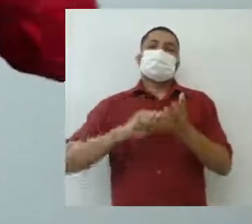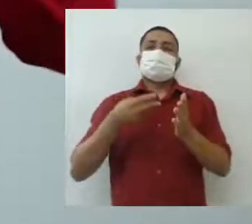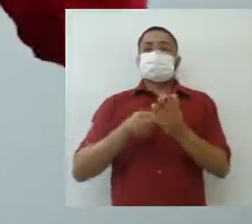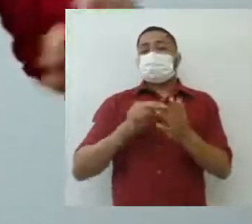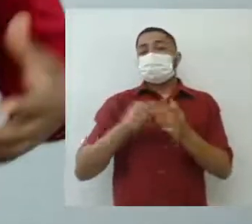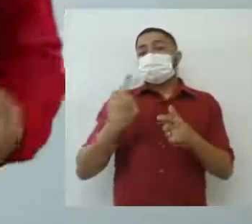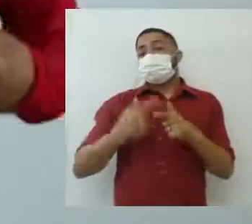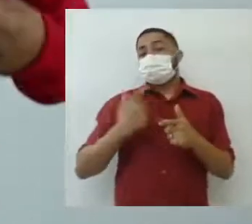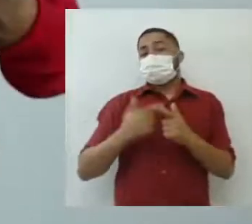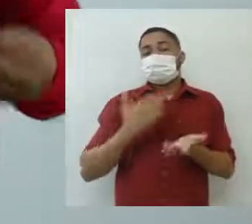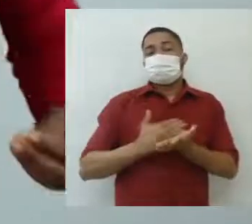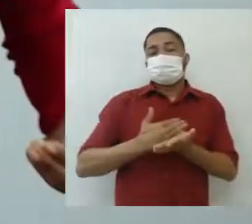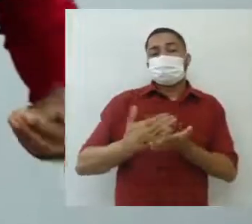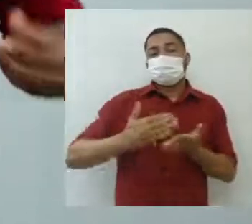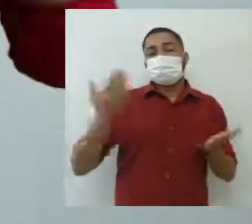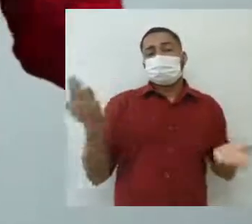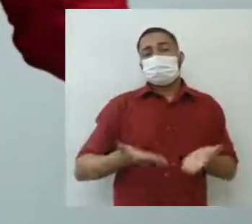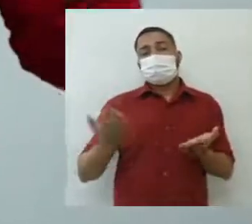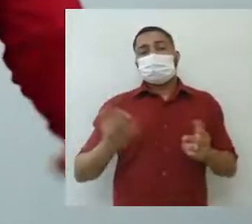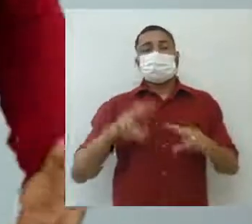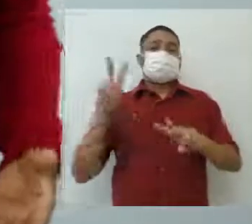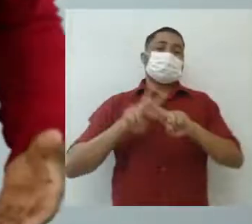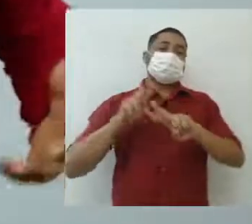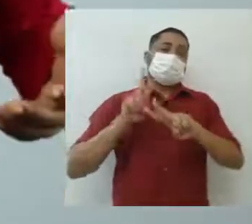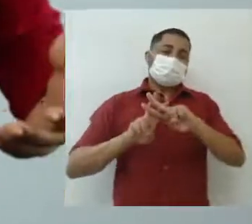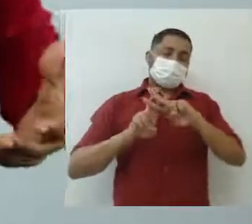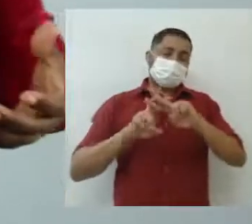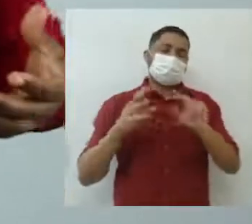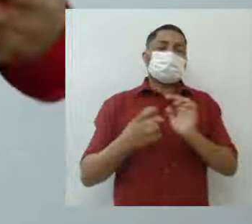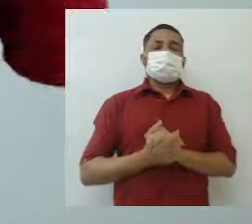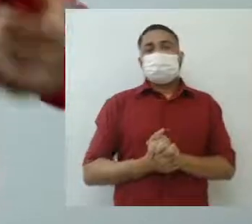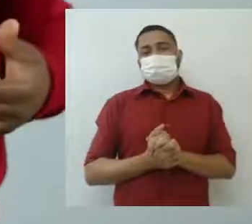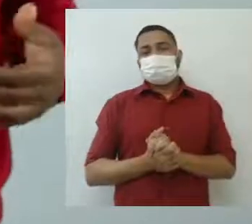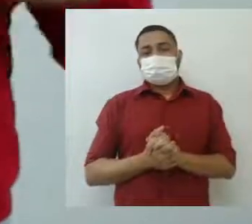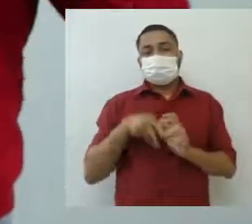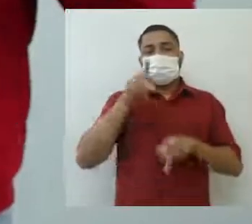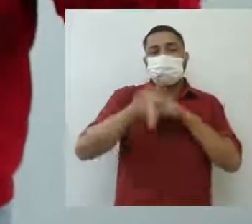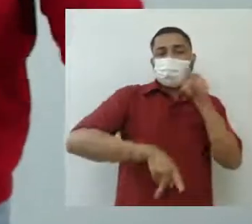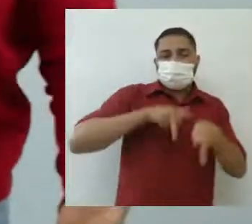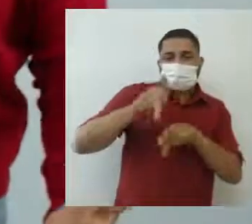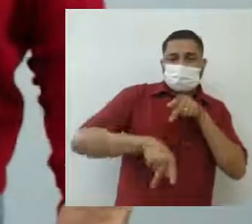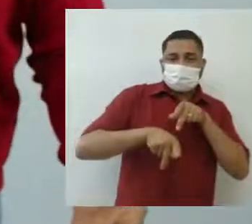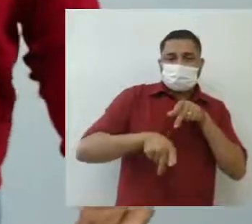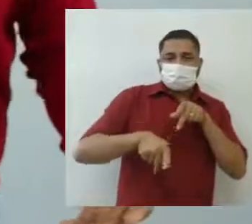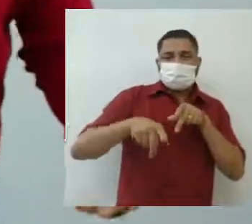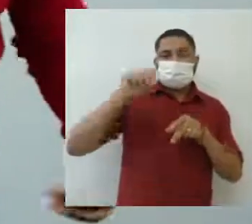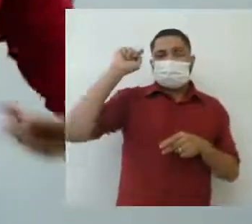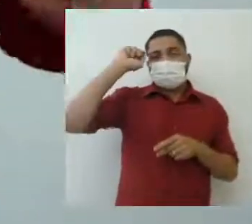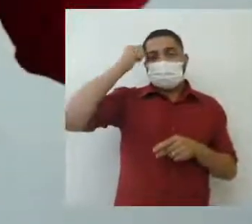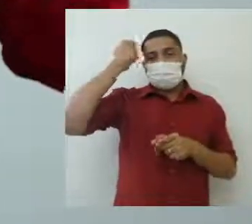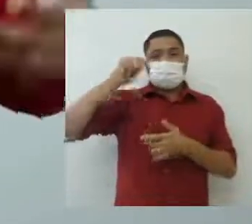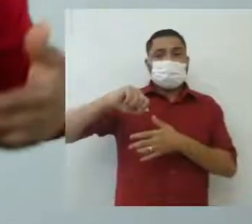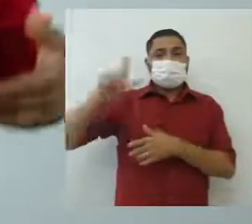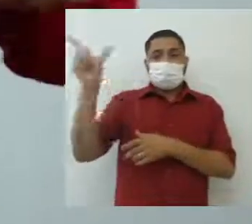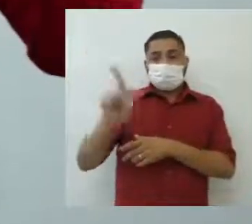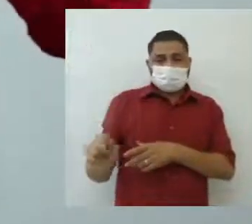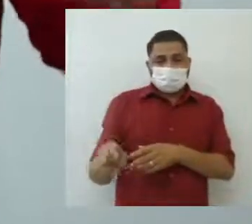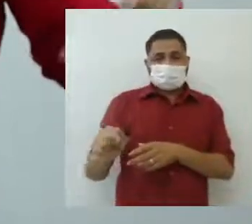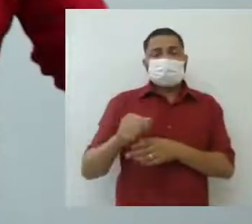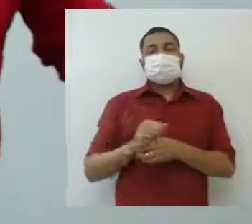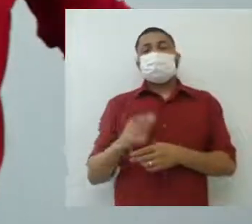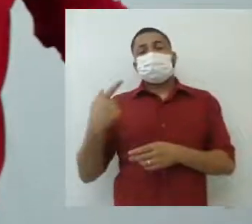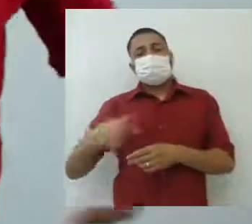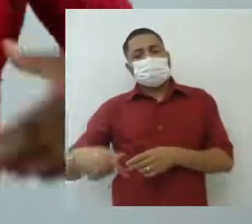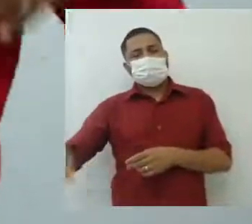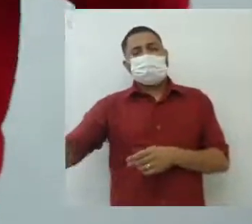porque começa agora, na realidade, o aprisionamento, né? De povos africanos, né? Que são levados, na